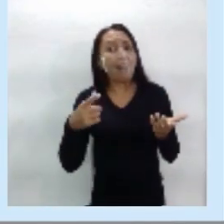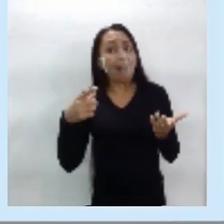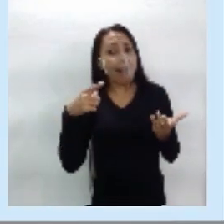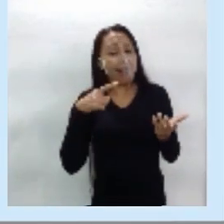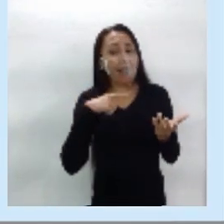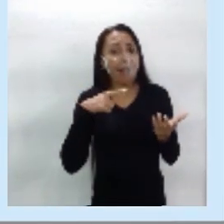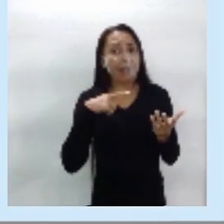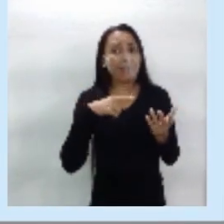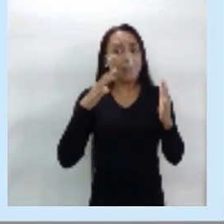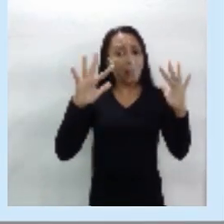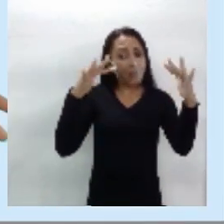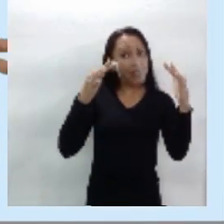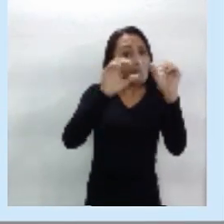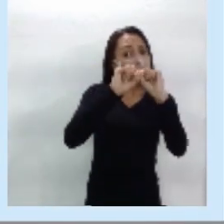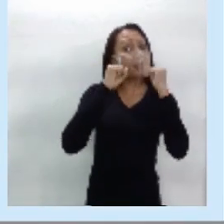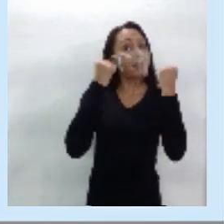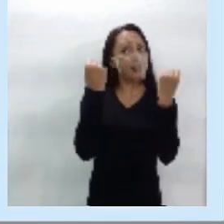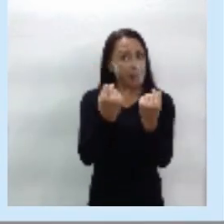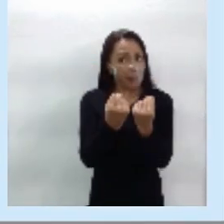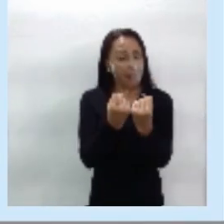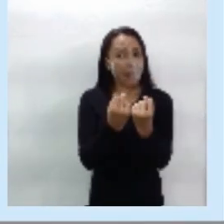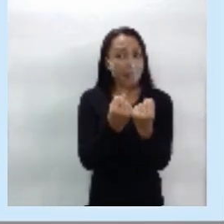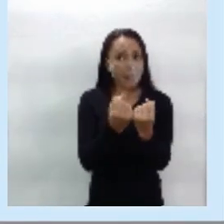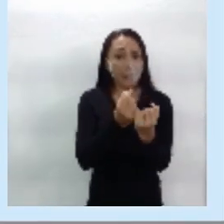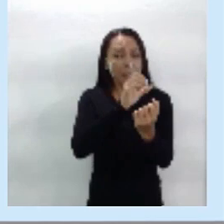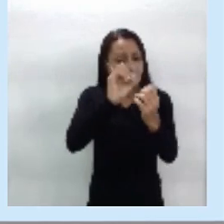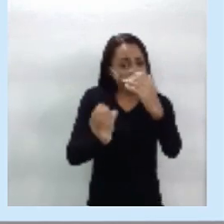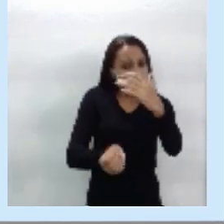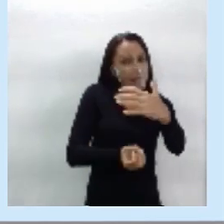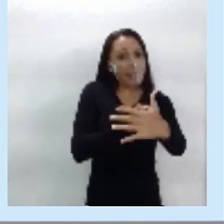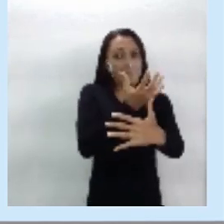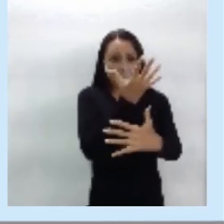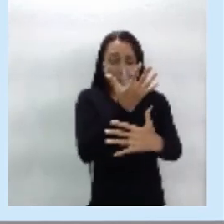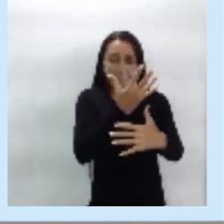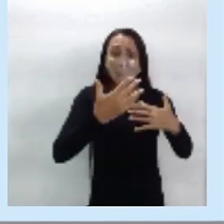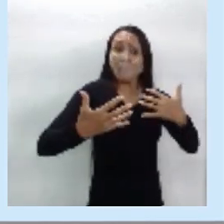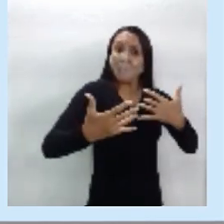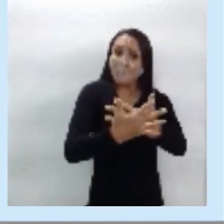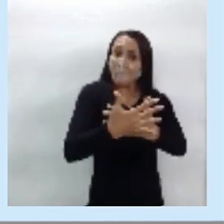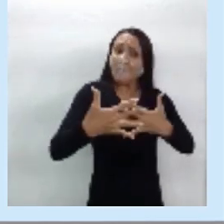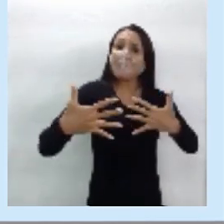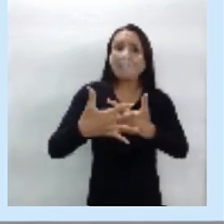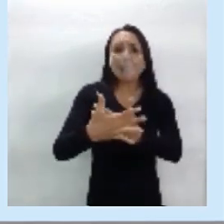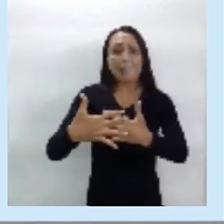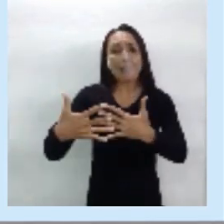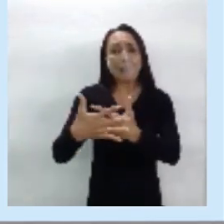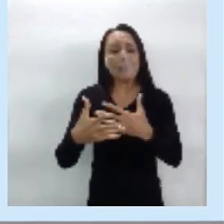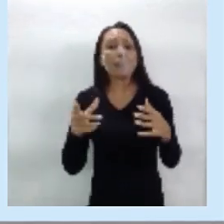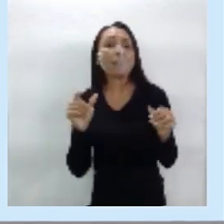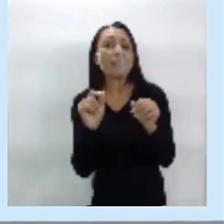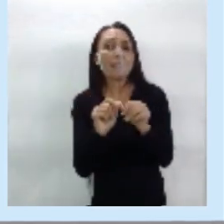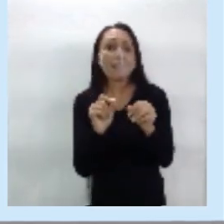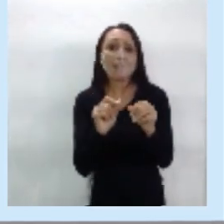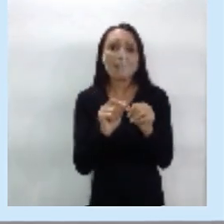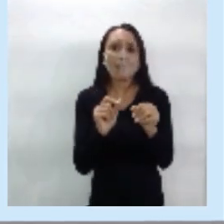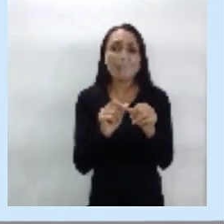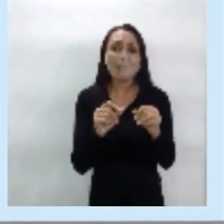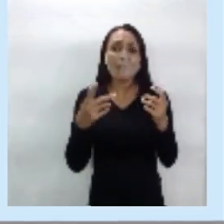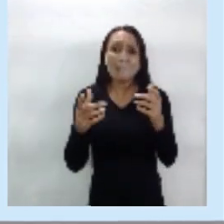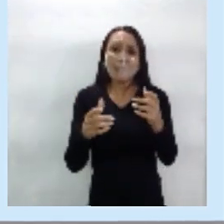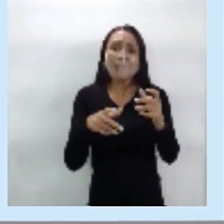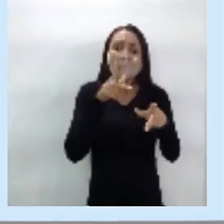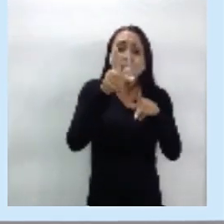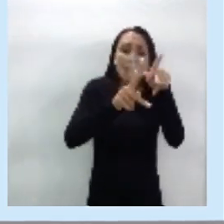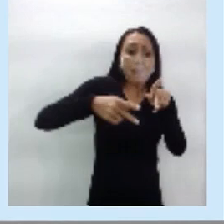a ter uma atenção da sociedade. Esse renascimento das cidades fez com que